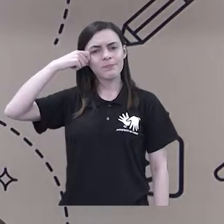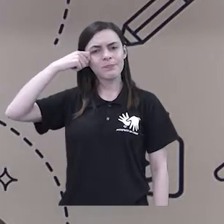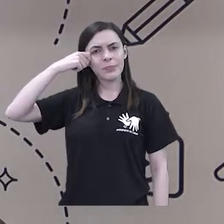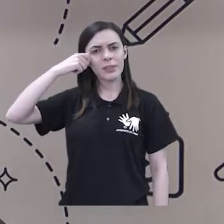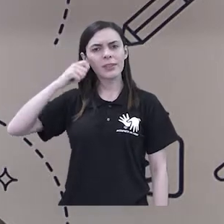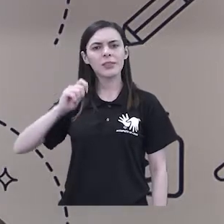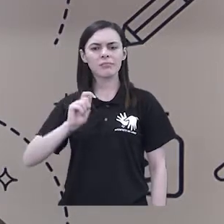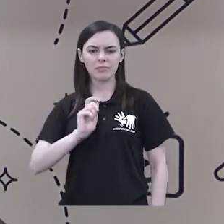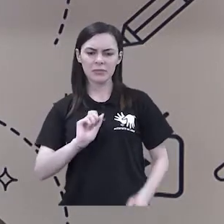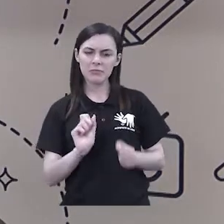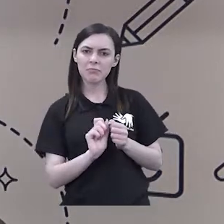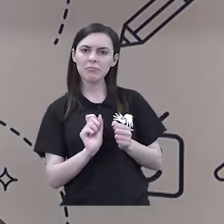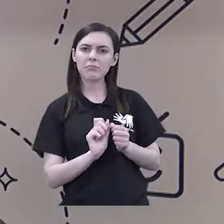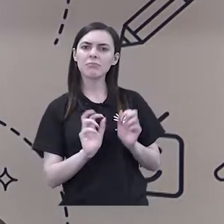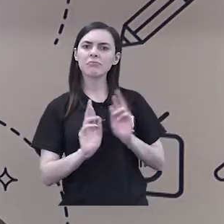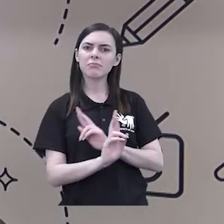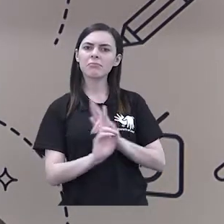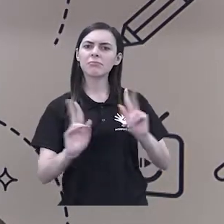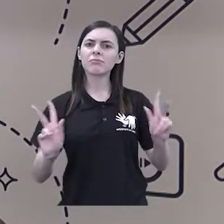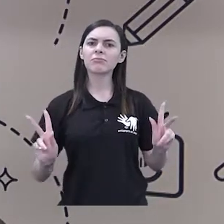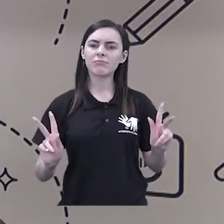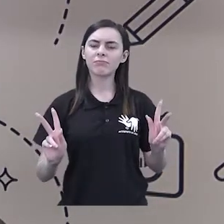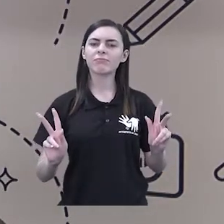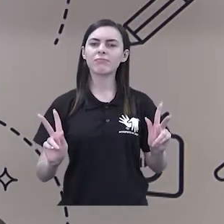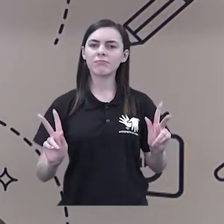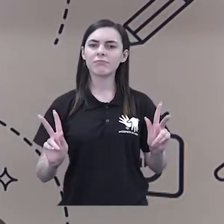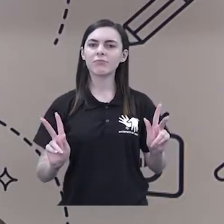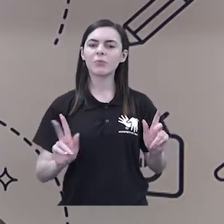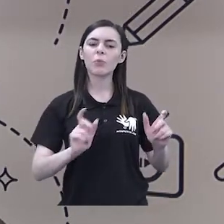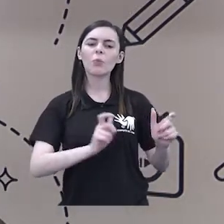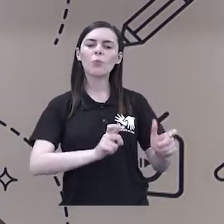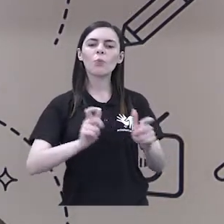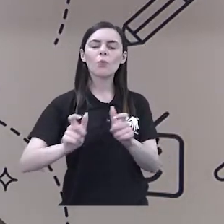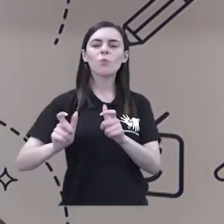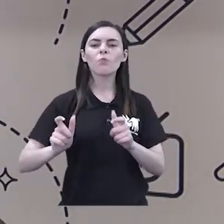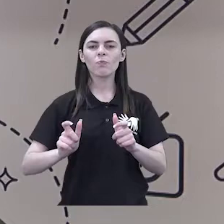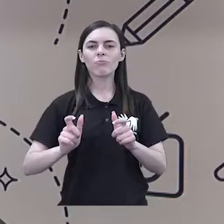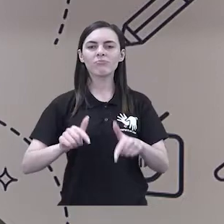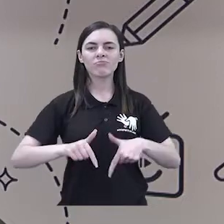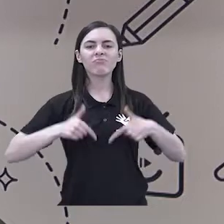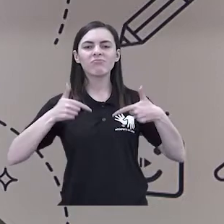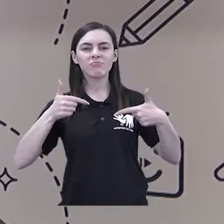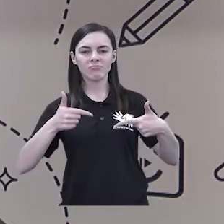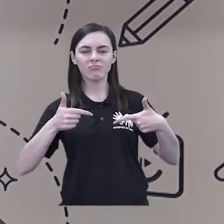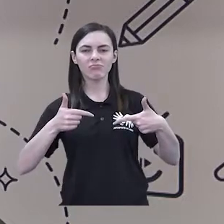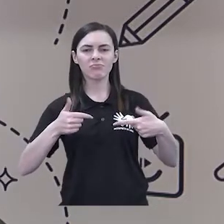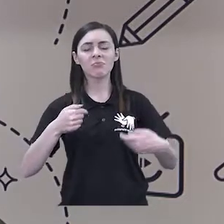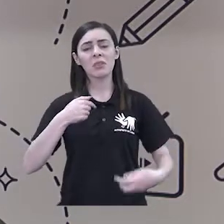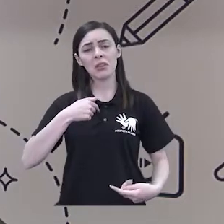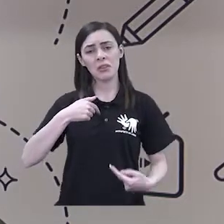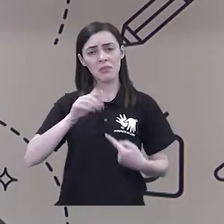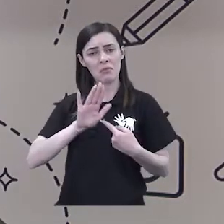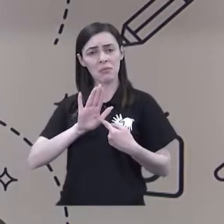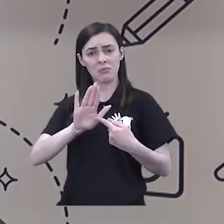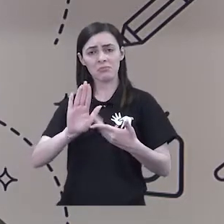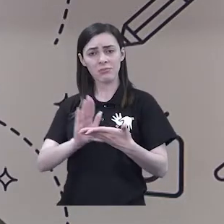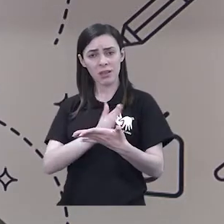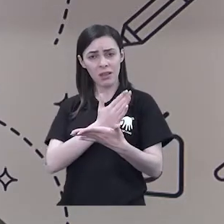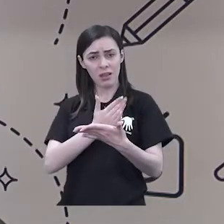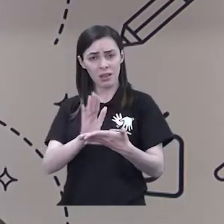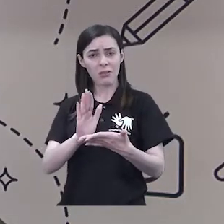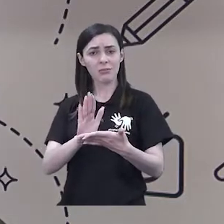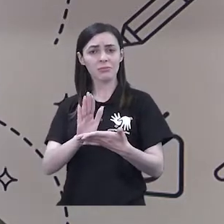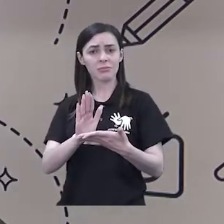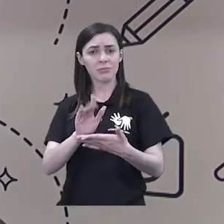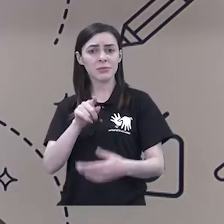que fazem ou já fizeram a diferença onde estão. Posso mostrar